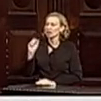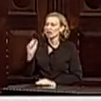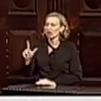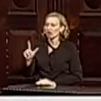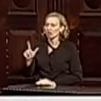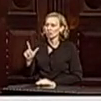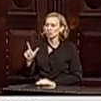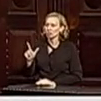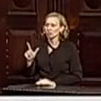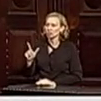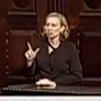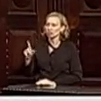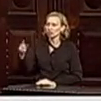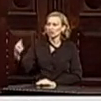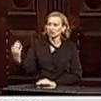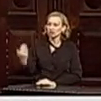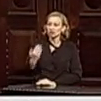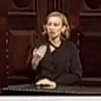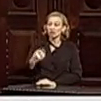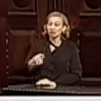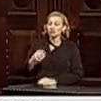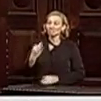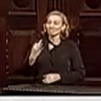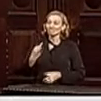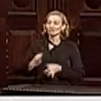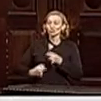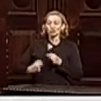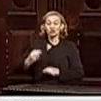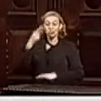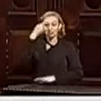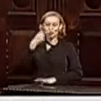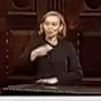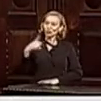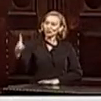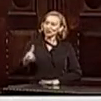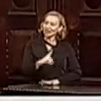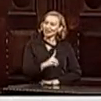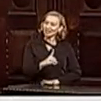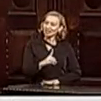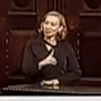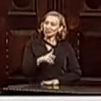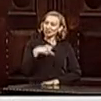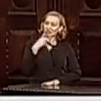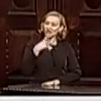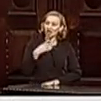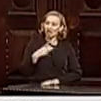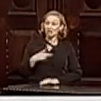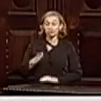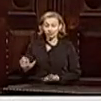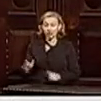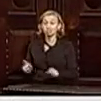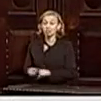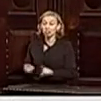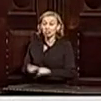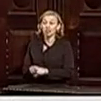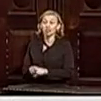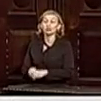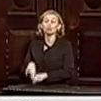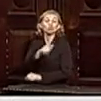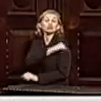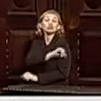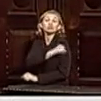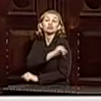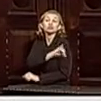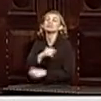decisão judicial. Nós queremos aqui, cada um dos parlamentares e a população carioca e fluminense exige saber o que